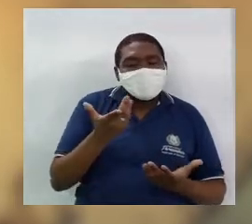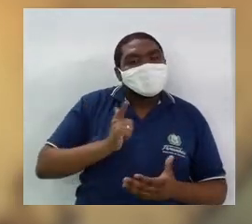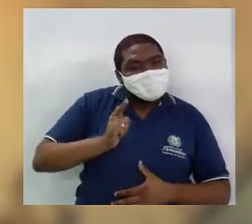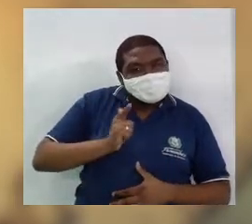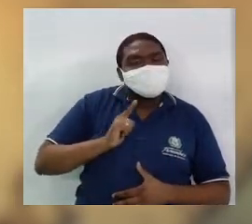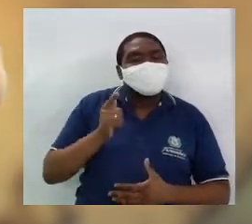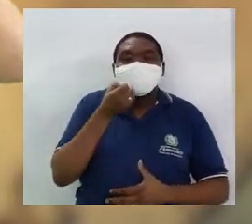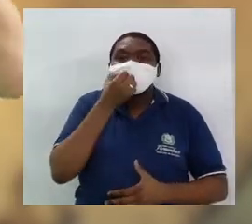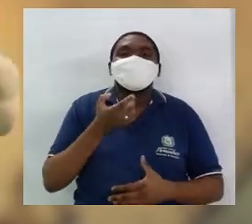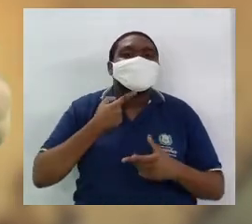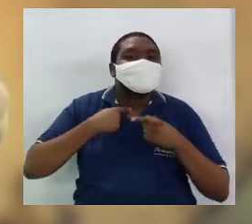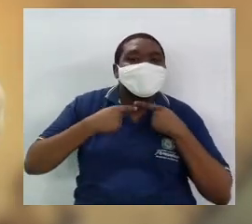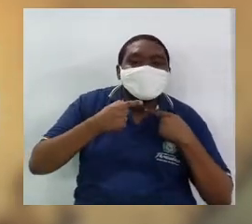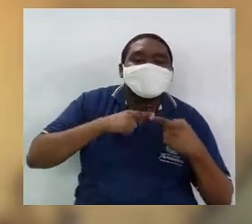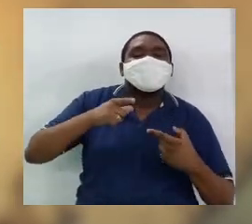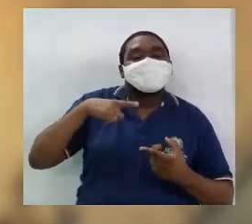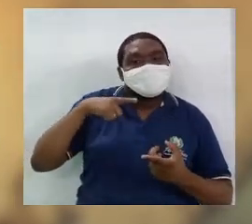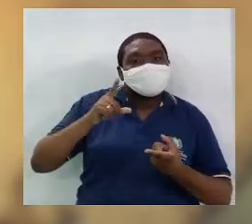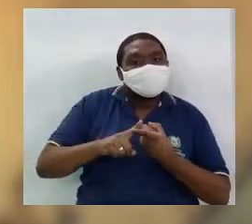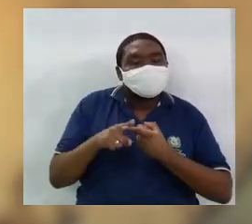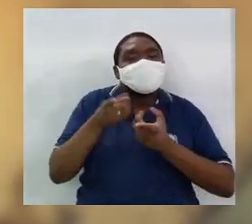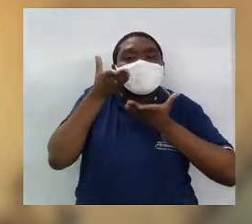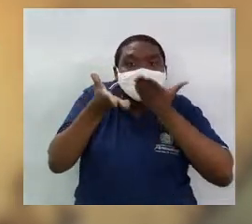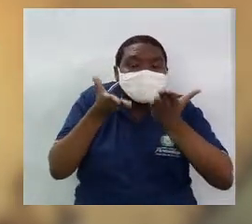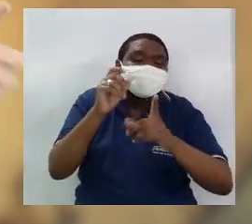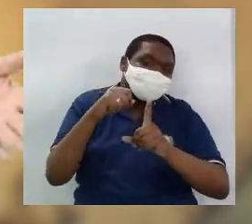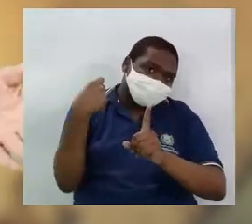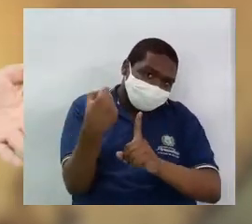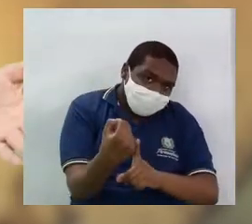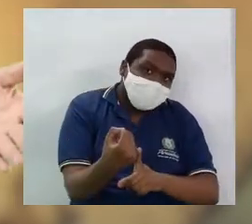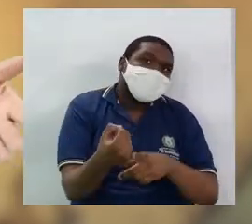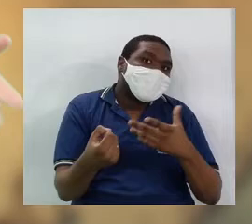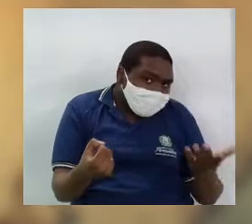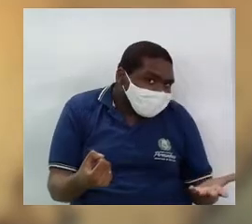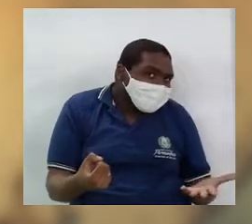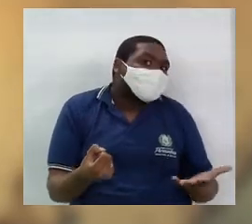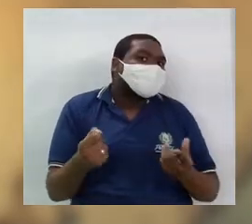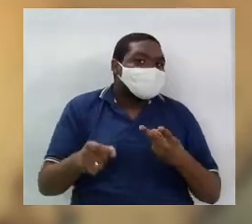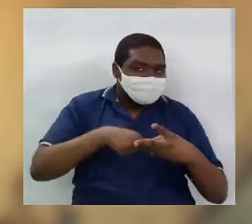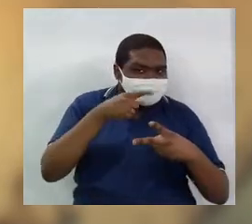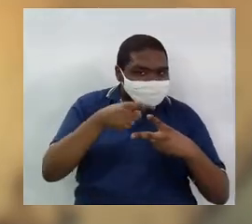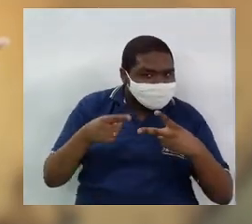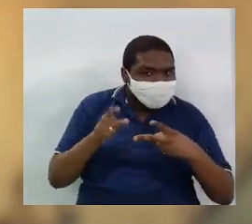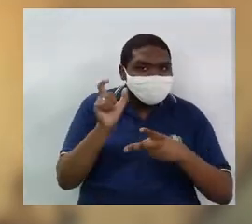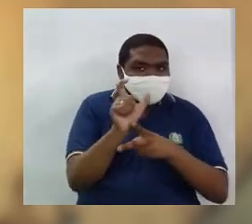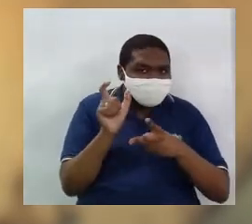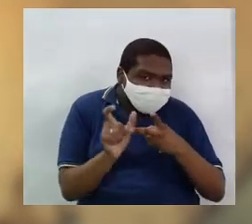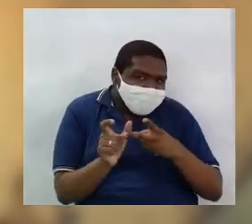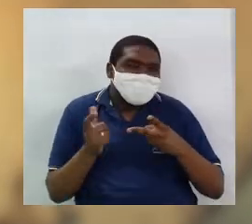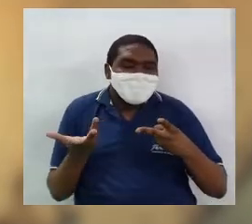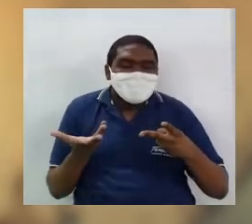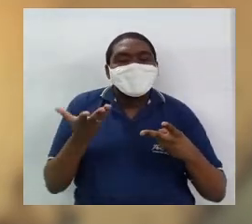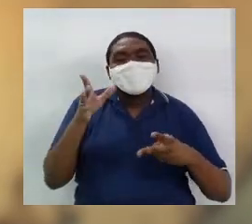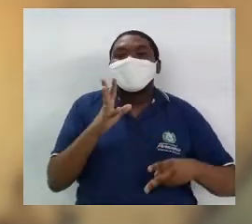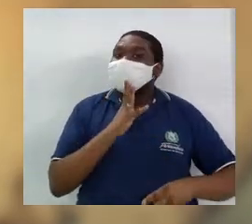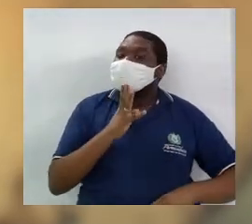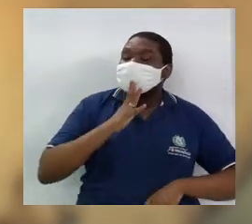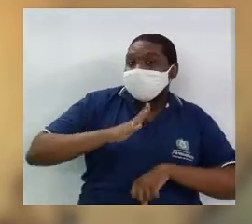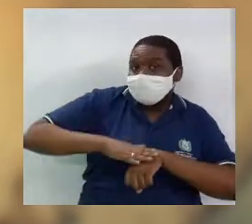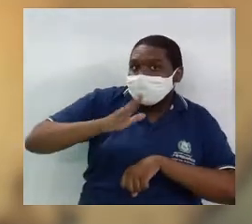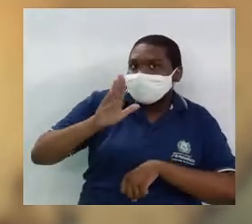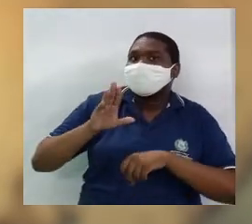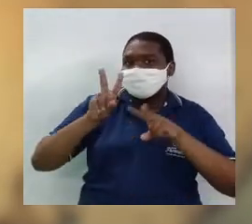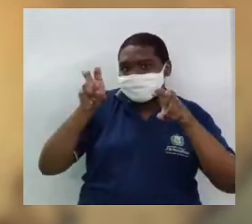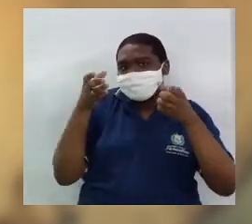nós temos o quê? Assistência social brasileira. Então, conhecer um pouco mais sobre a